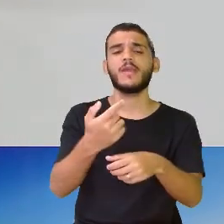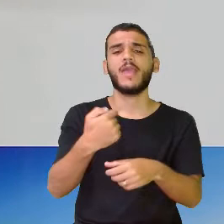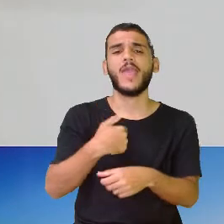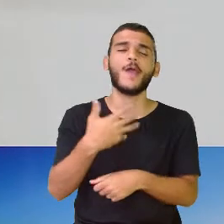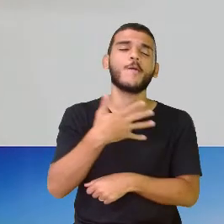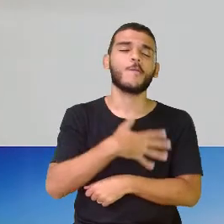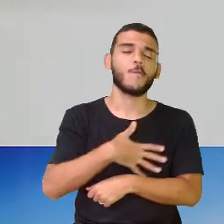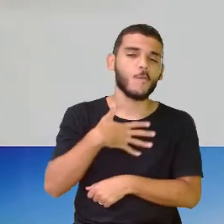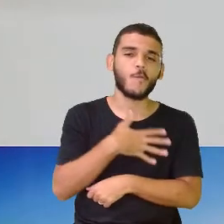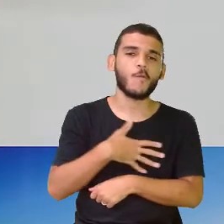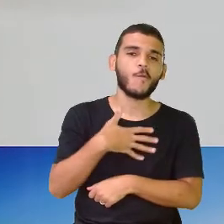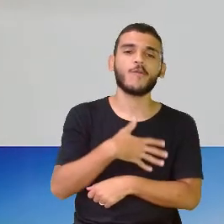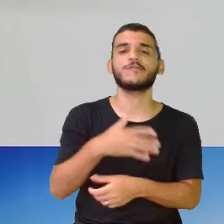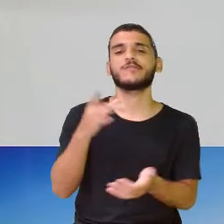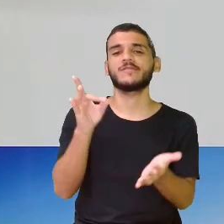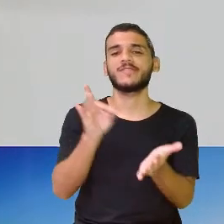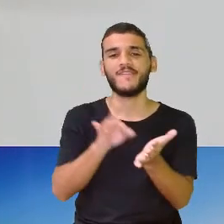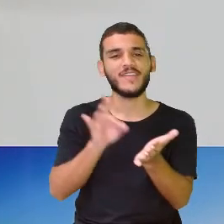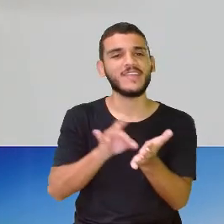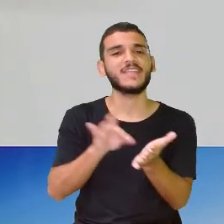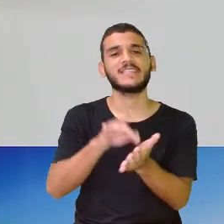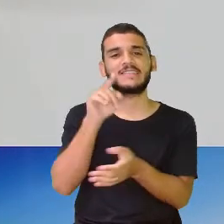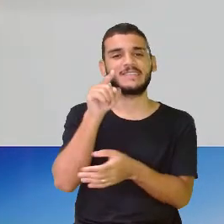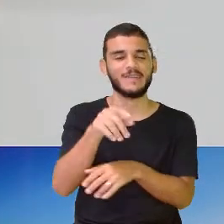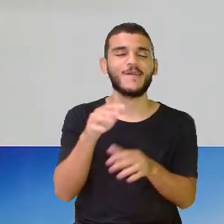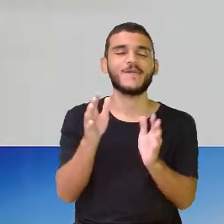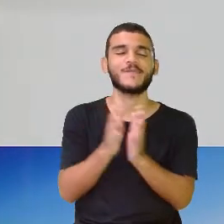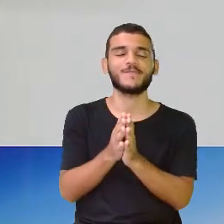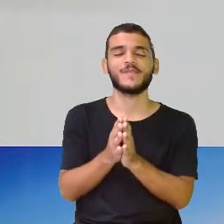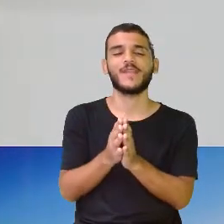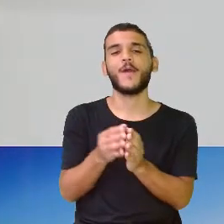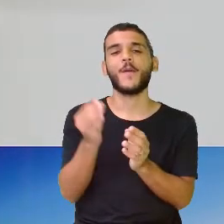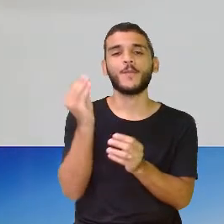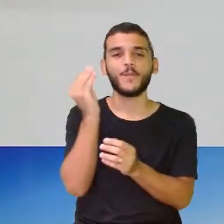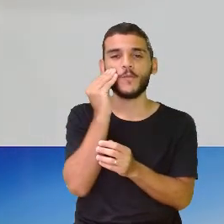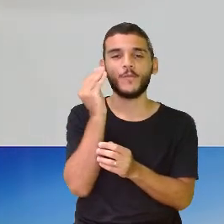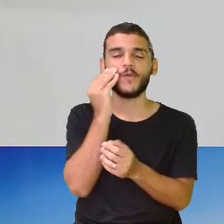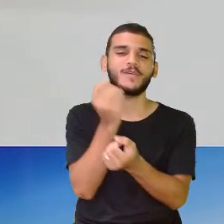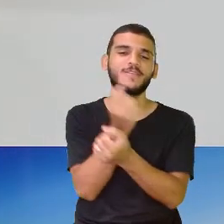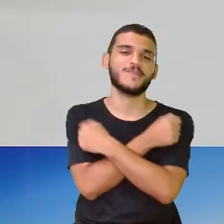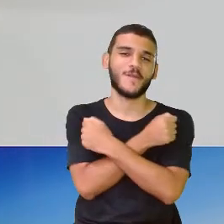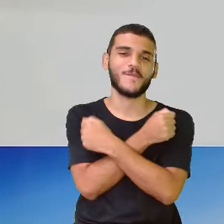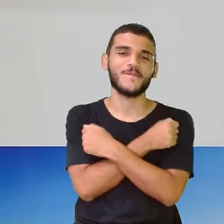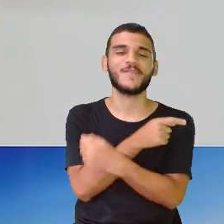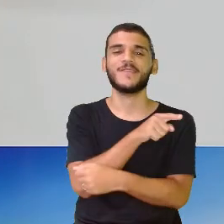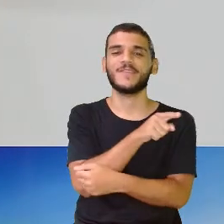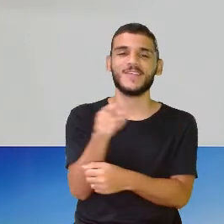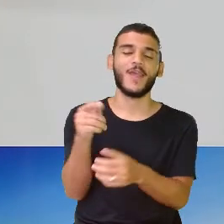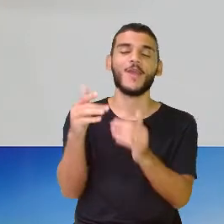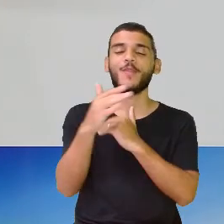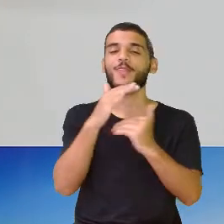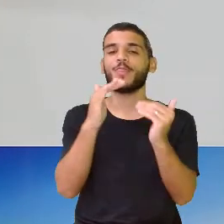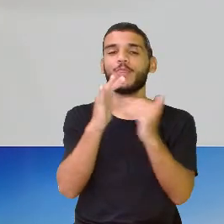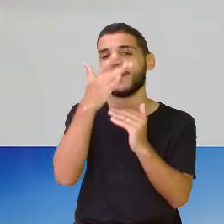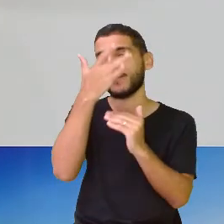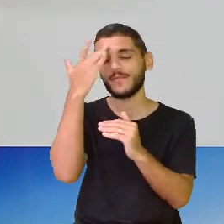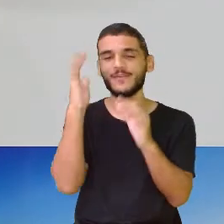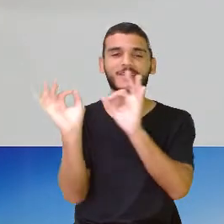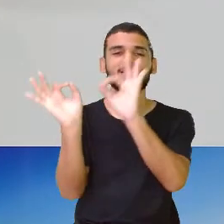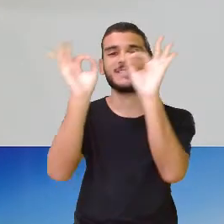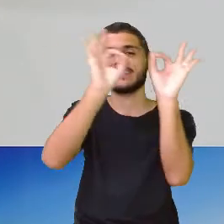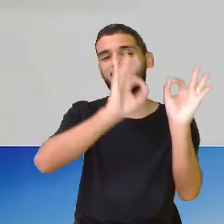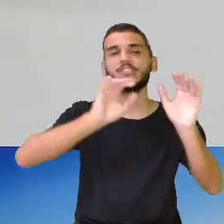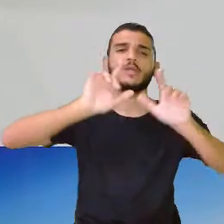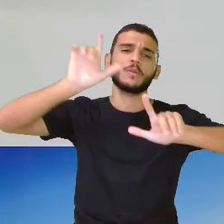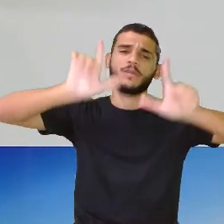eu, Pedro, gostei muito de lhe encontrar lá pelo YouTube. Um grande abraço para você e para todos aqueles que assistem a aula aí, seja